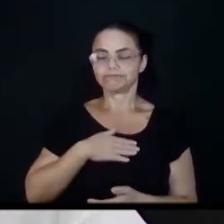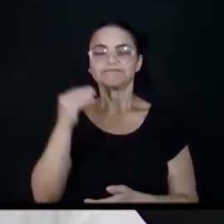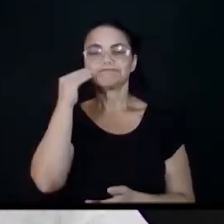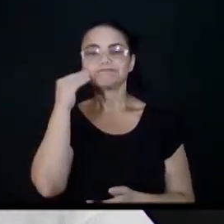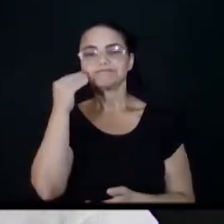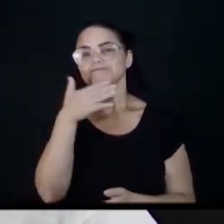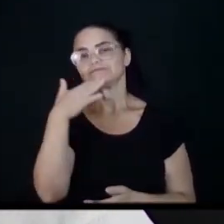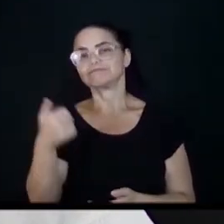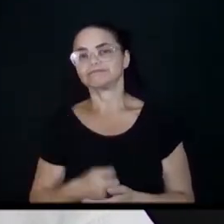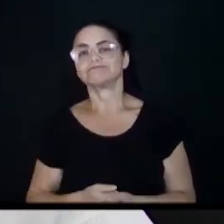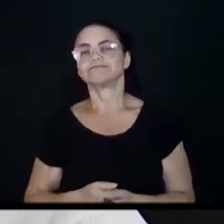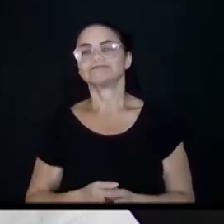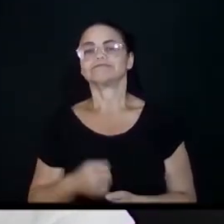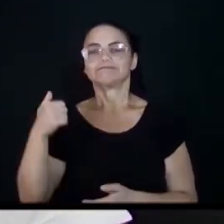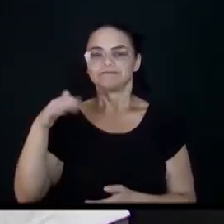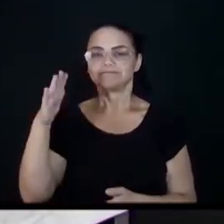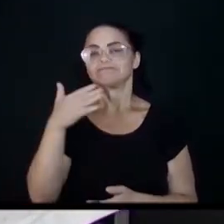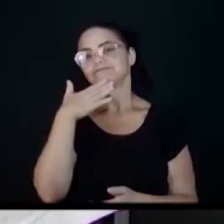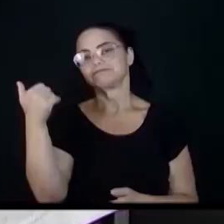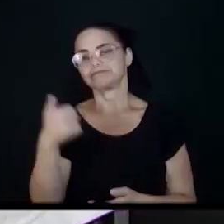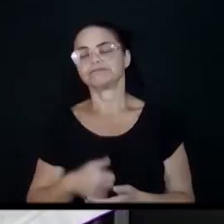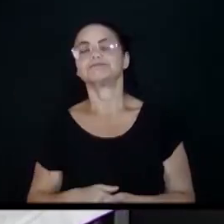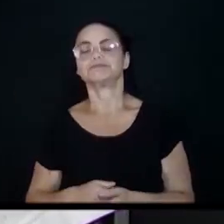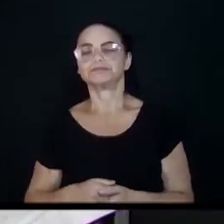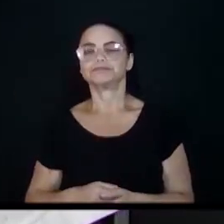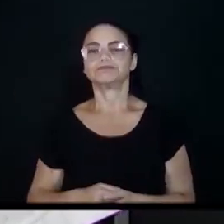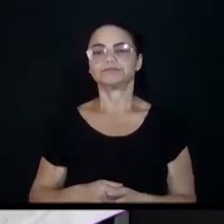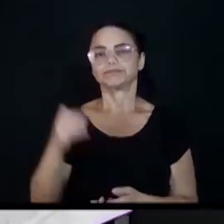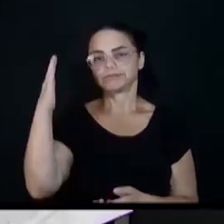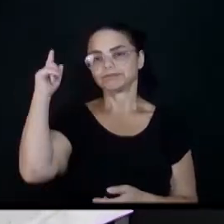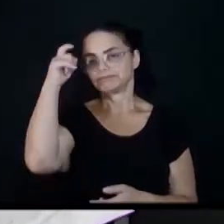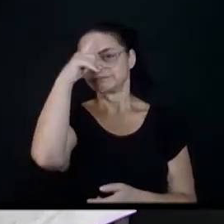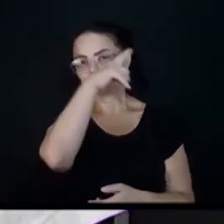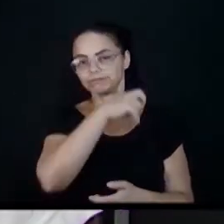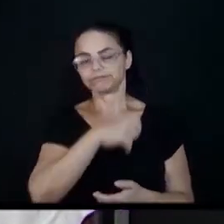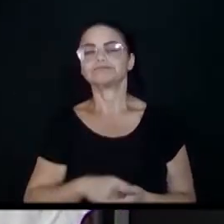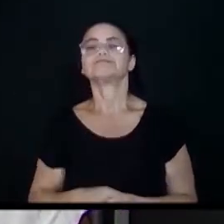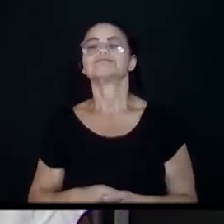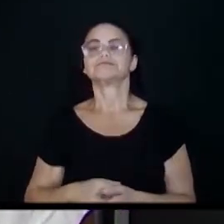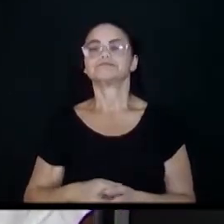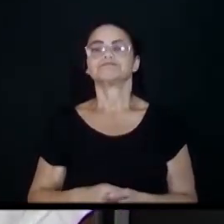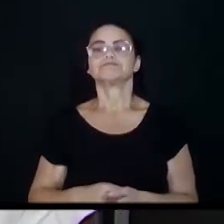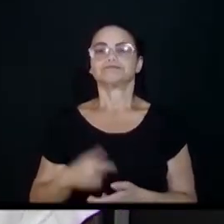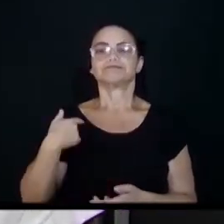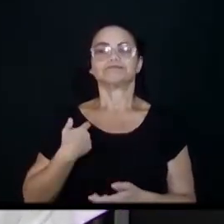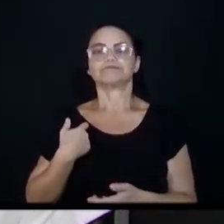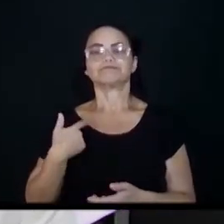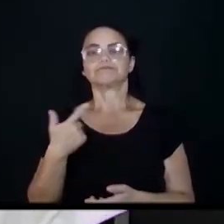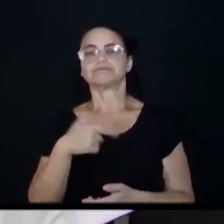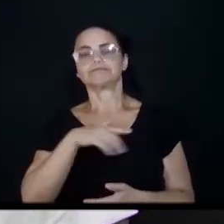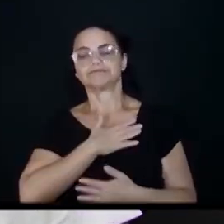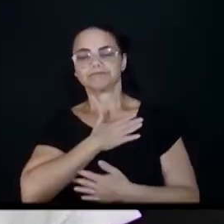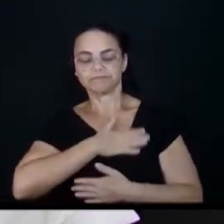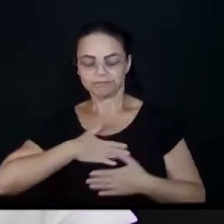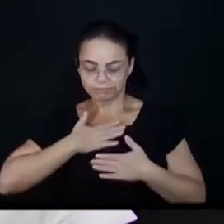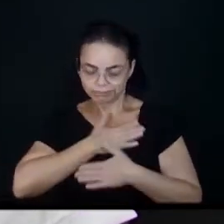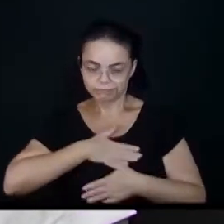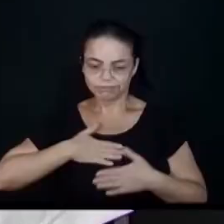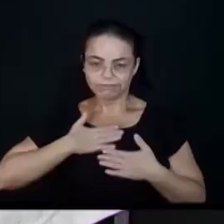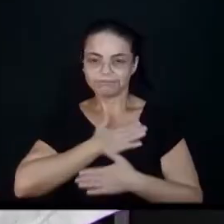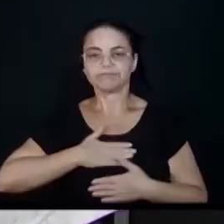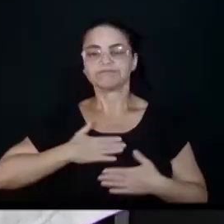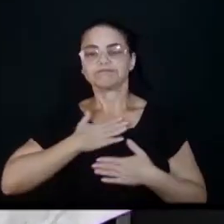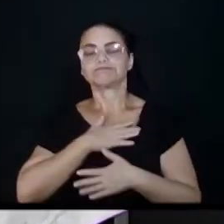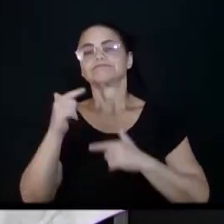muito mais, né? E a gente sabe que é difícil, mas é assim, uma satisfação muito grande trabalhar no serviço